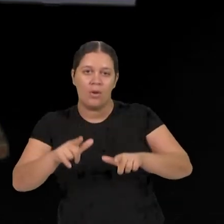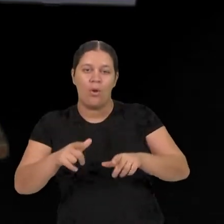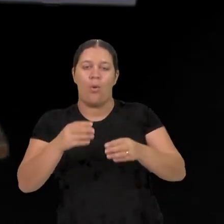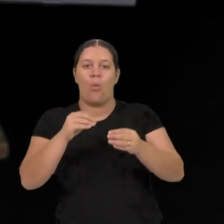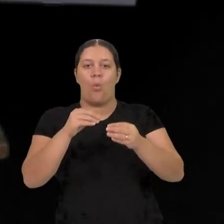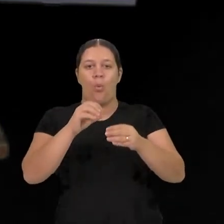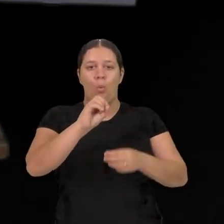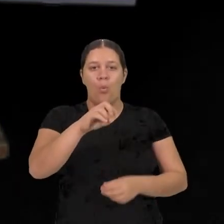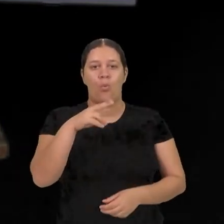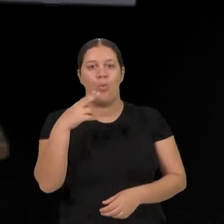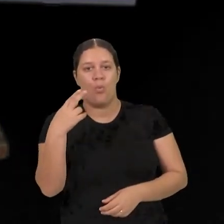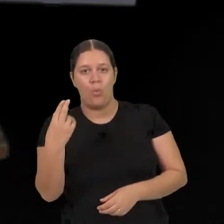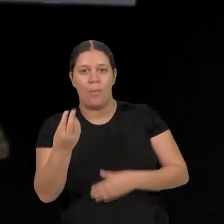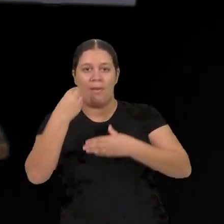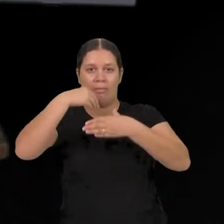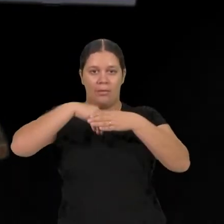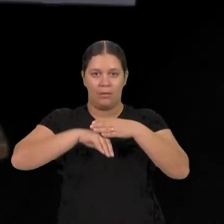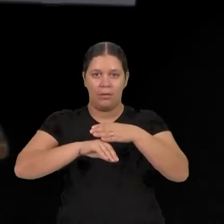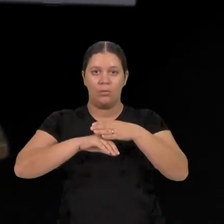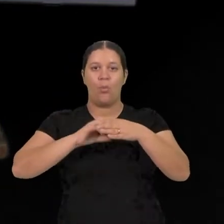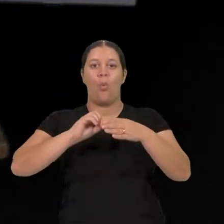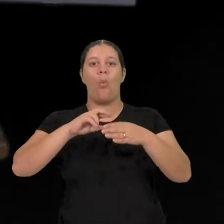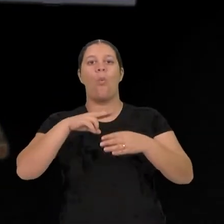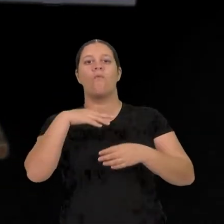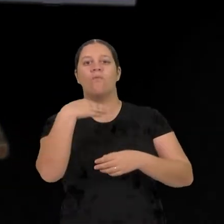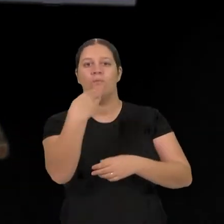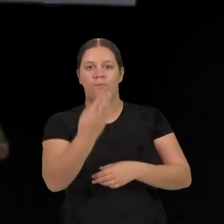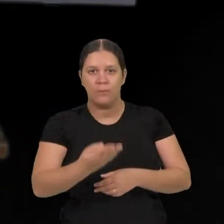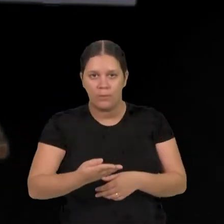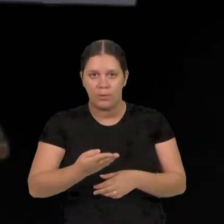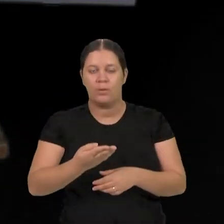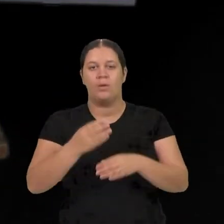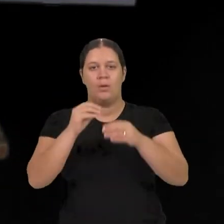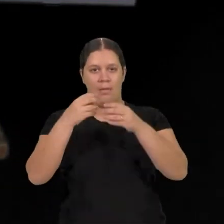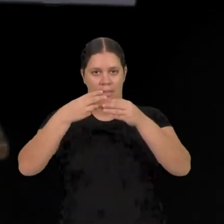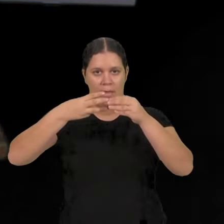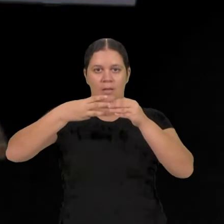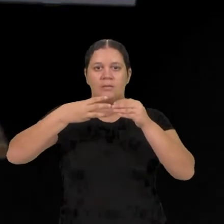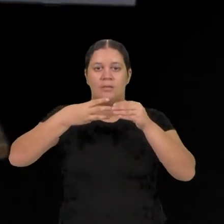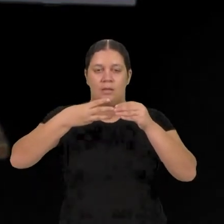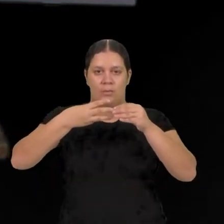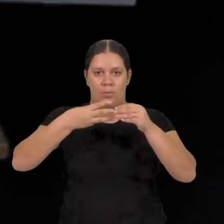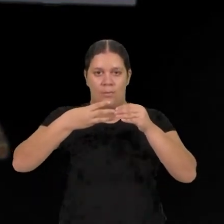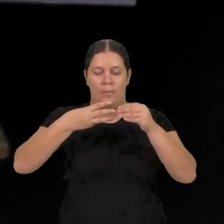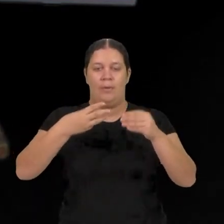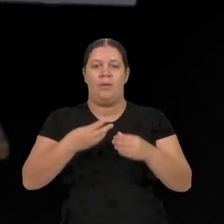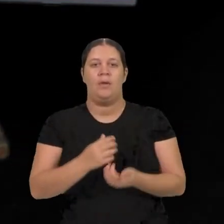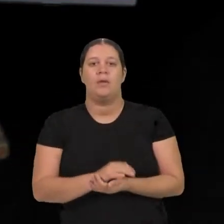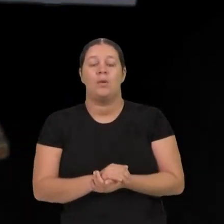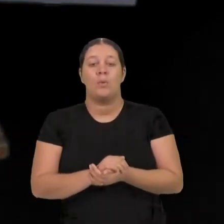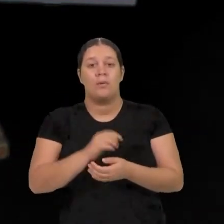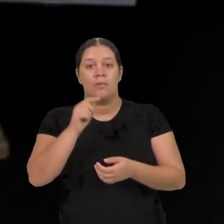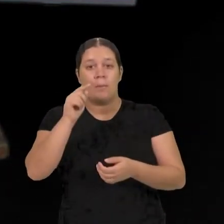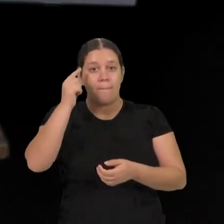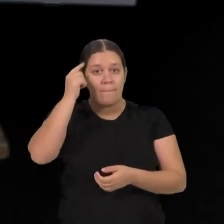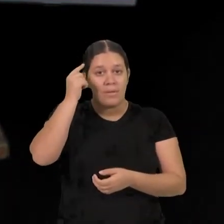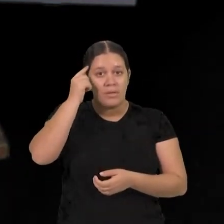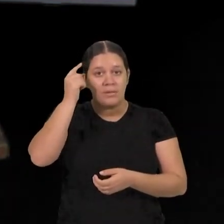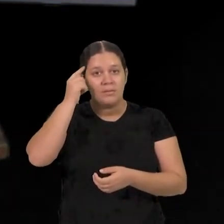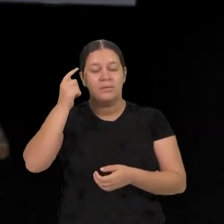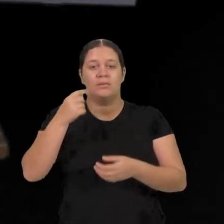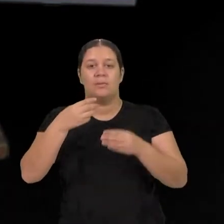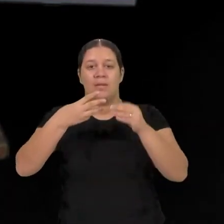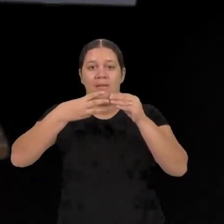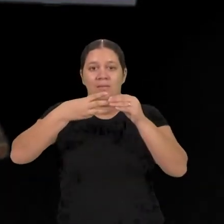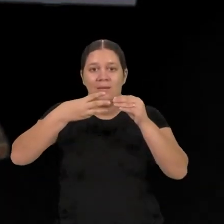aquele material para dentro ou para fora, no caso aqui da célula, tá? Então, pensando na célula como